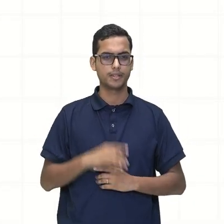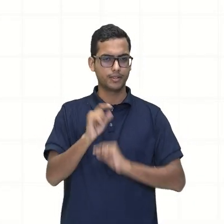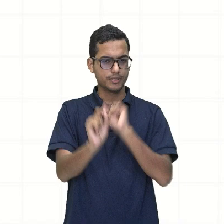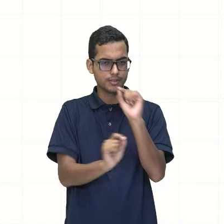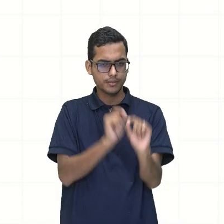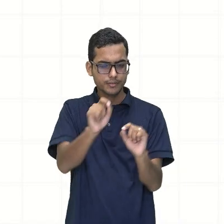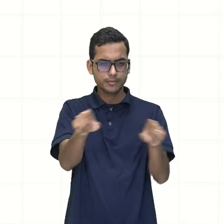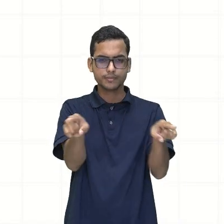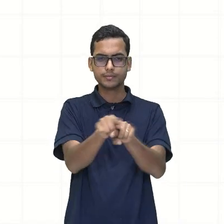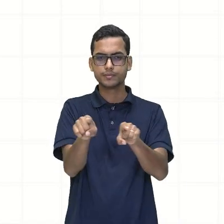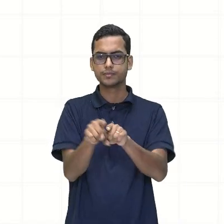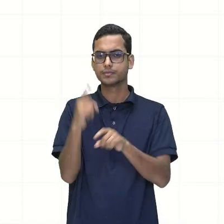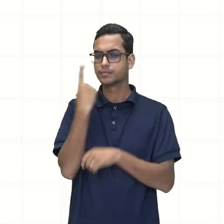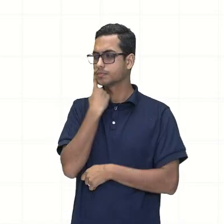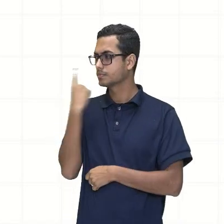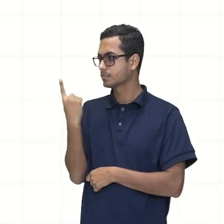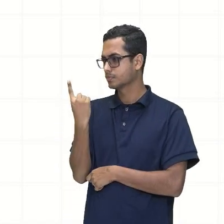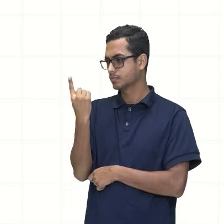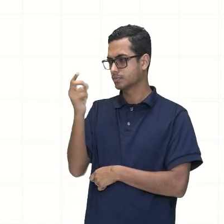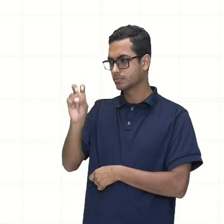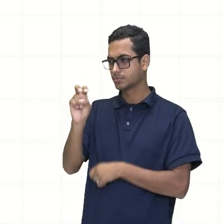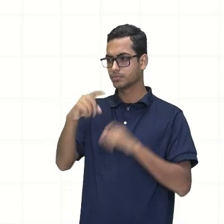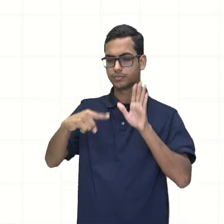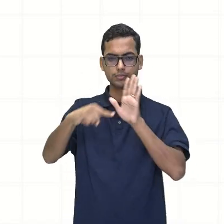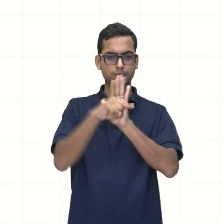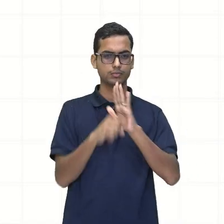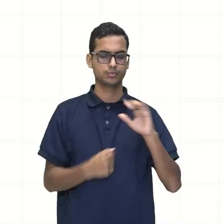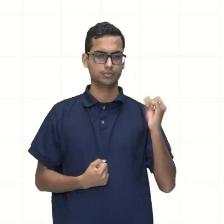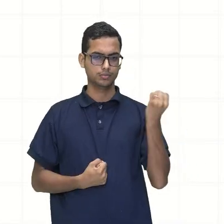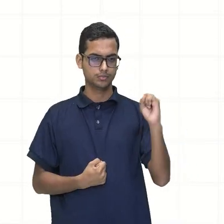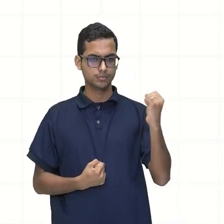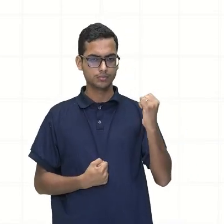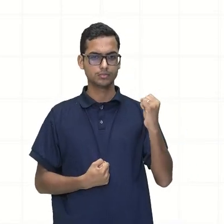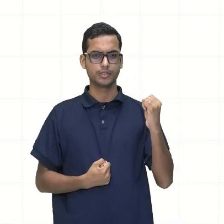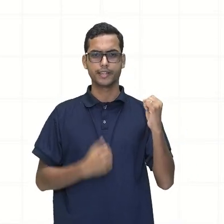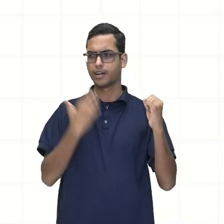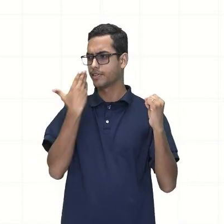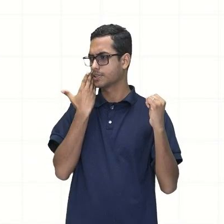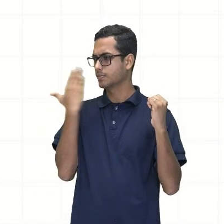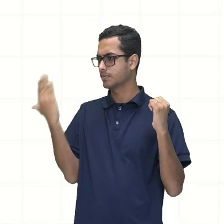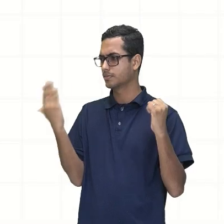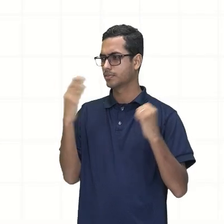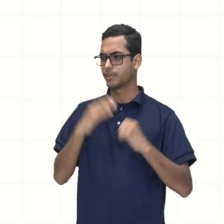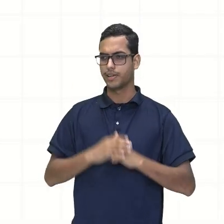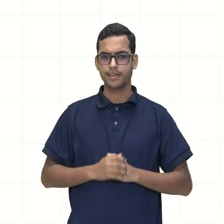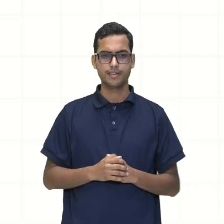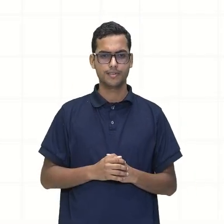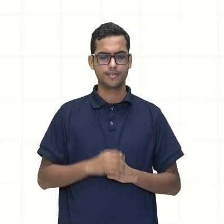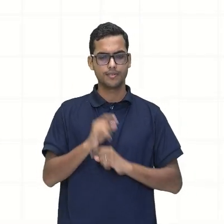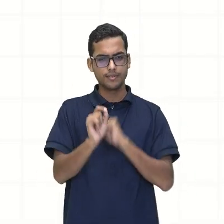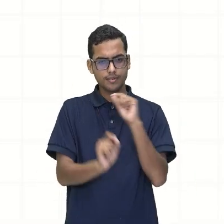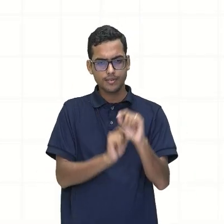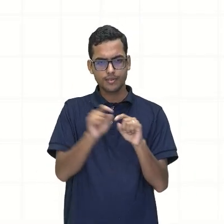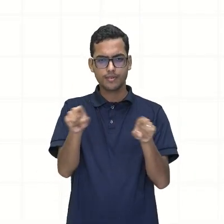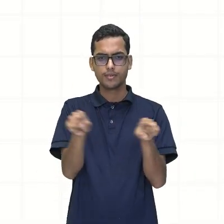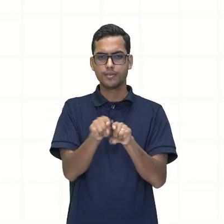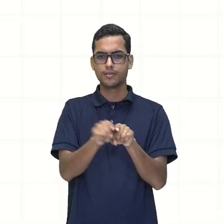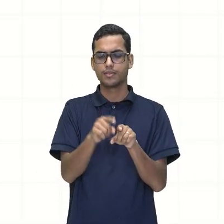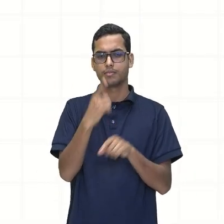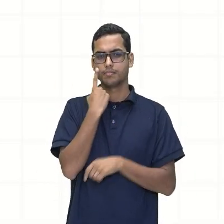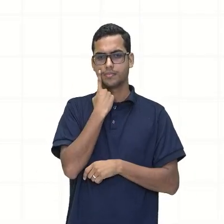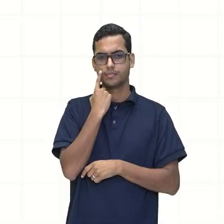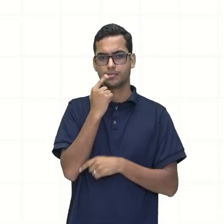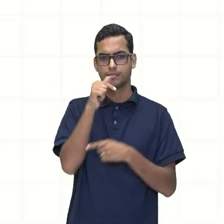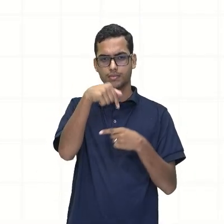essa conta? Ficou 15 menos 8 sobre 20. E aí, você faz a operação. 15 menos 8 é